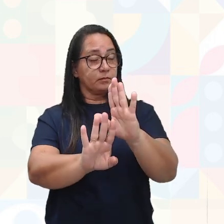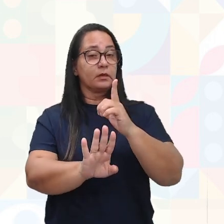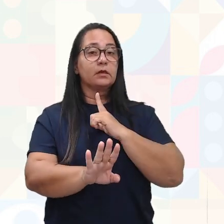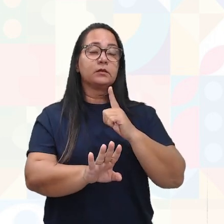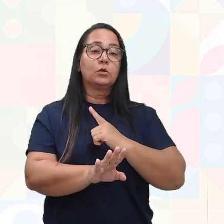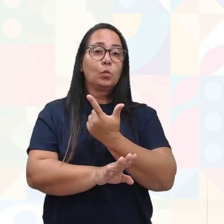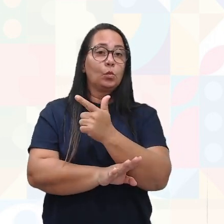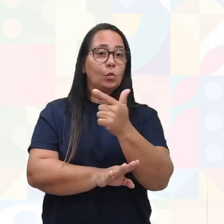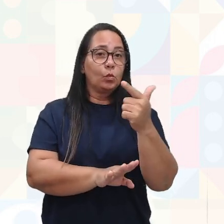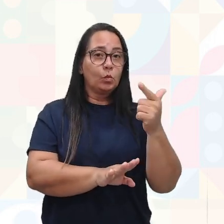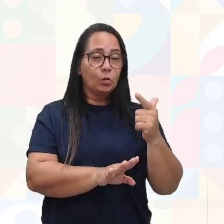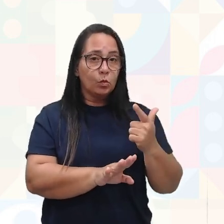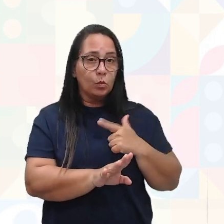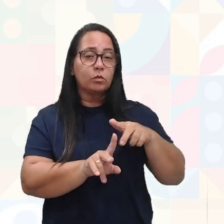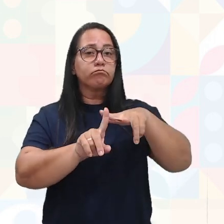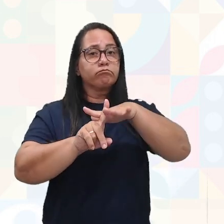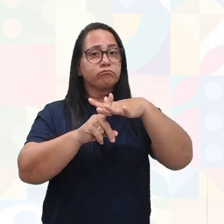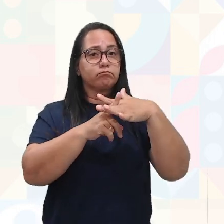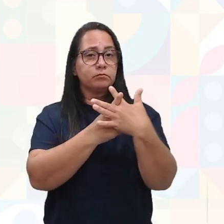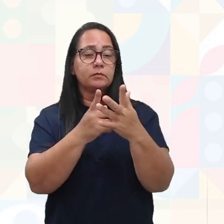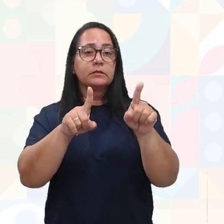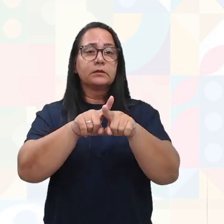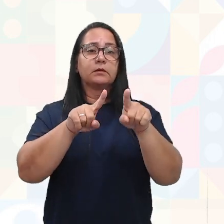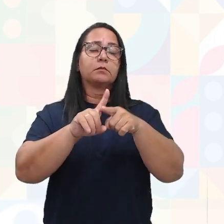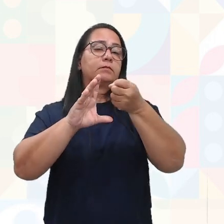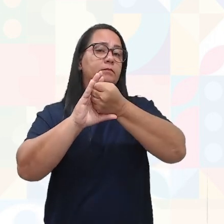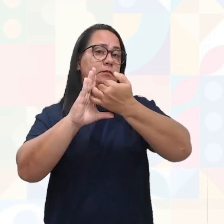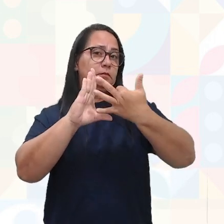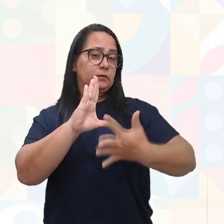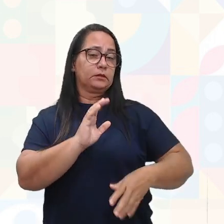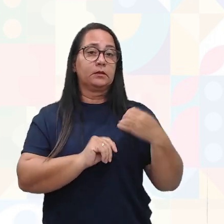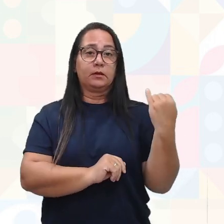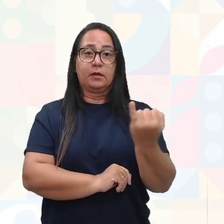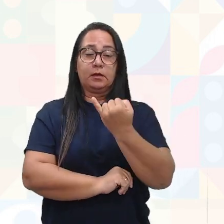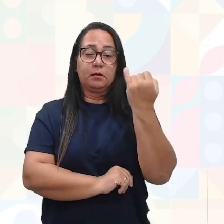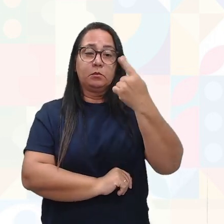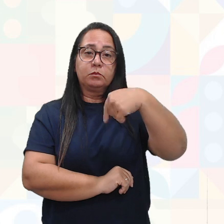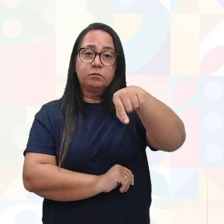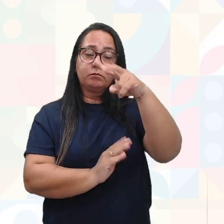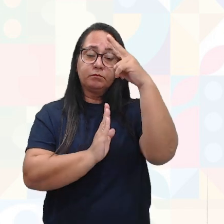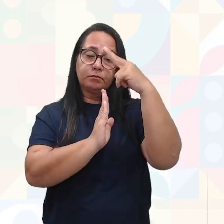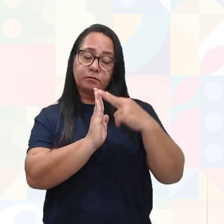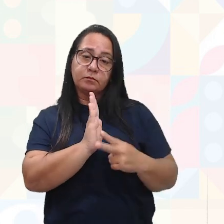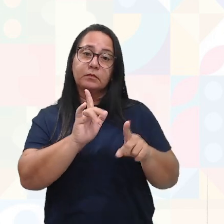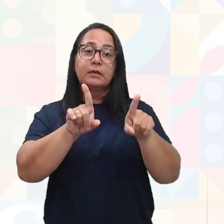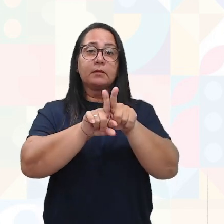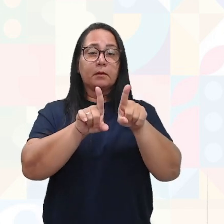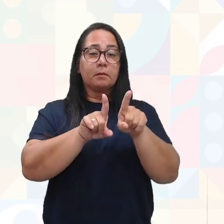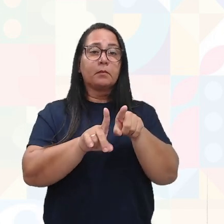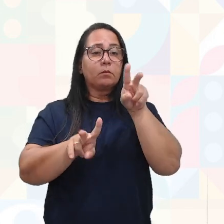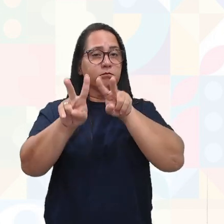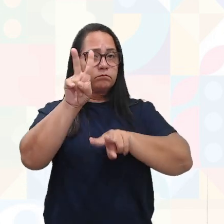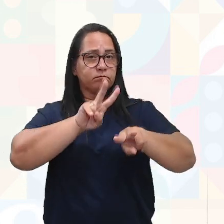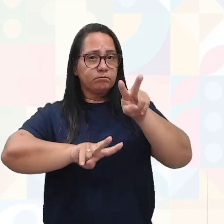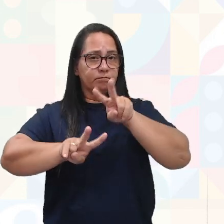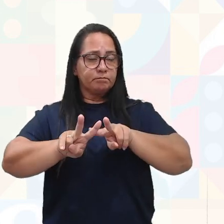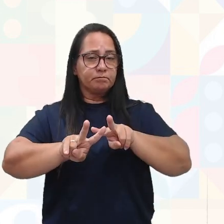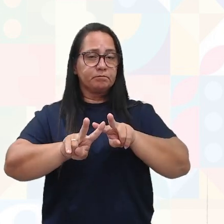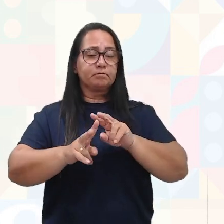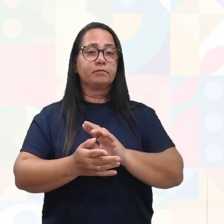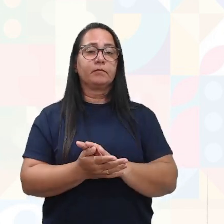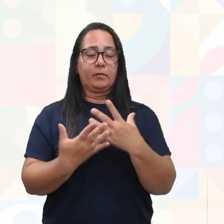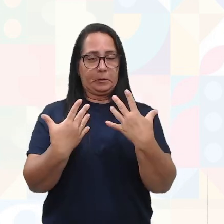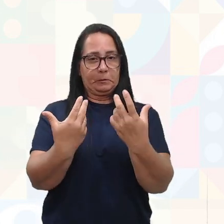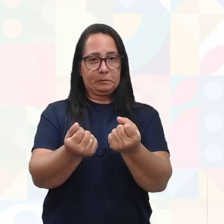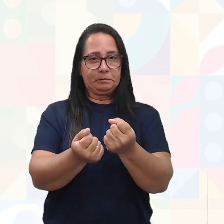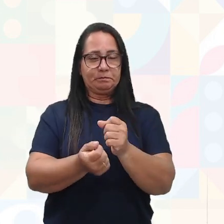outras situações e características que é bom a gente estar trazendo para você não só ler, como visualizar. Tá certo? Então, bora